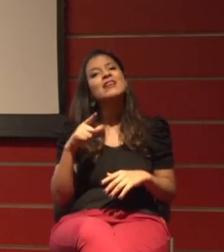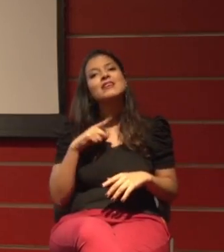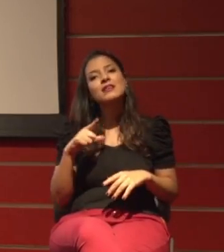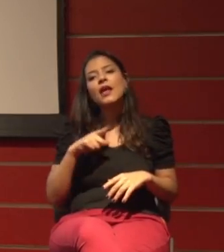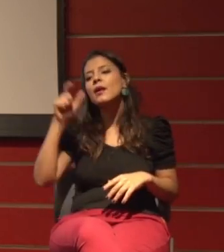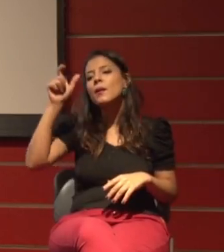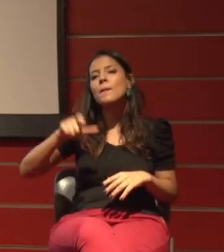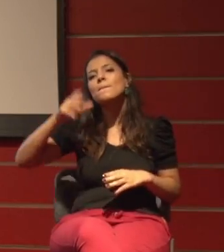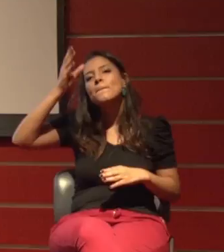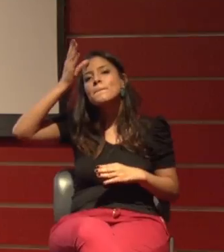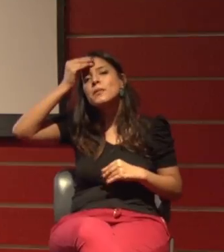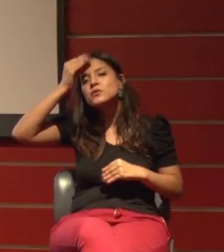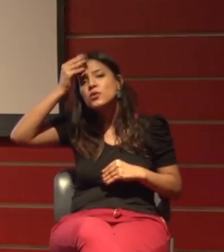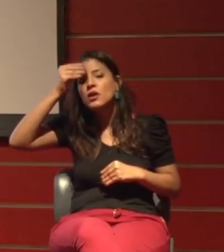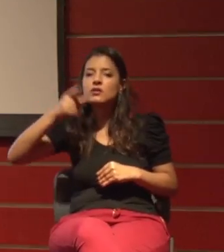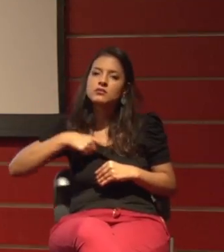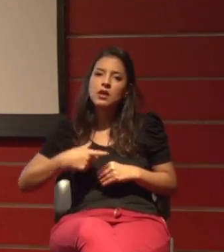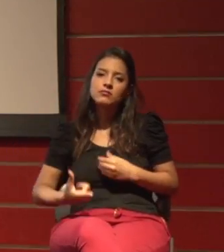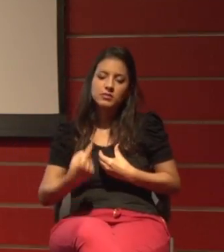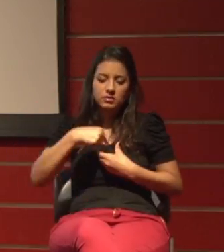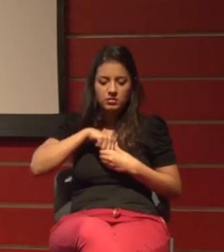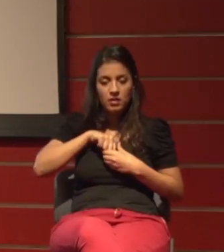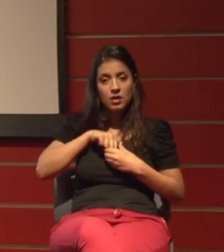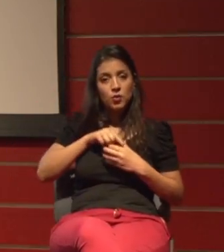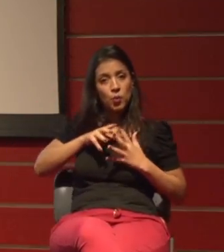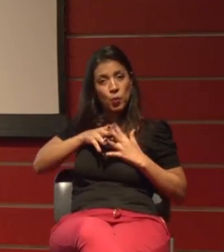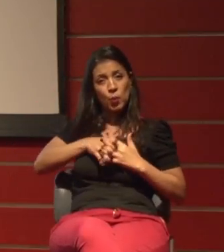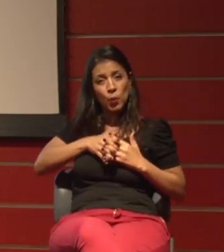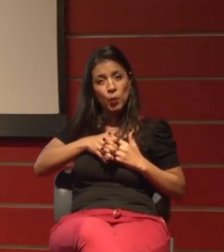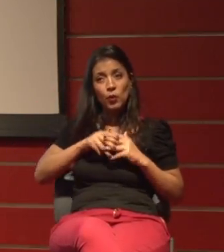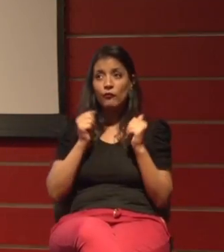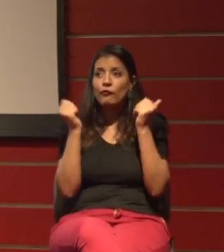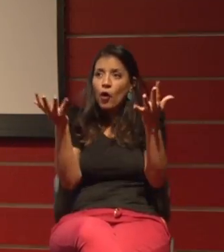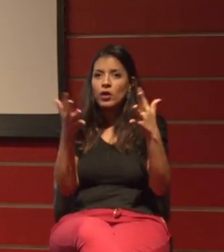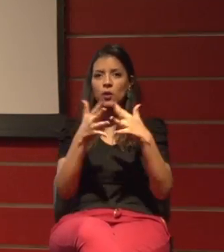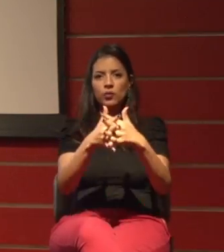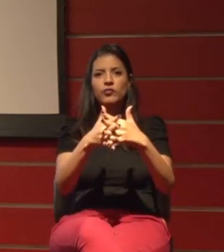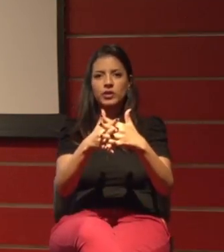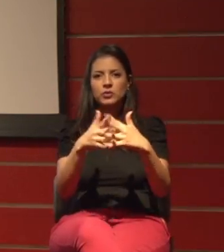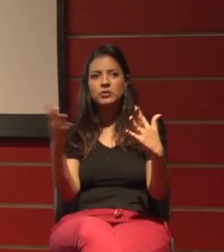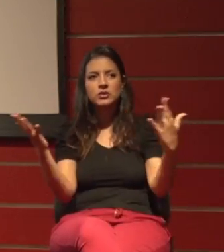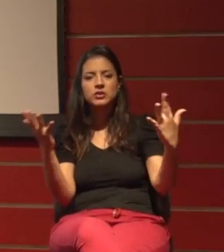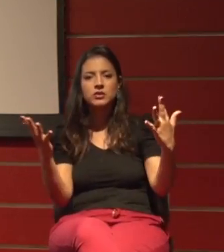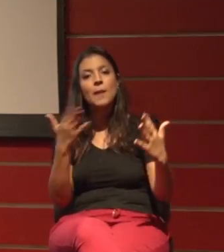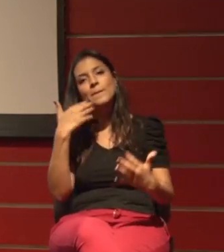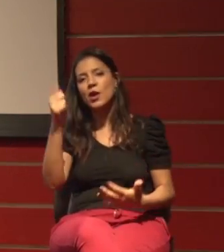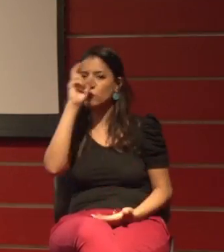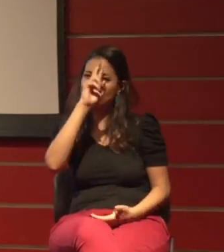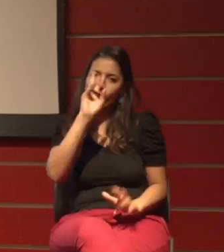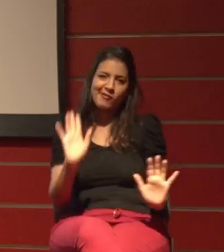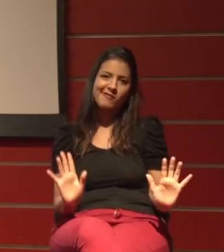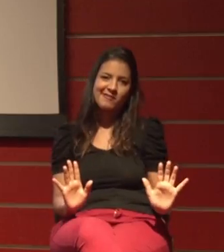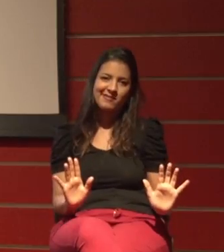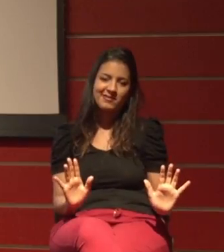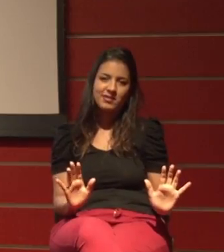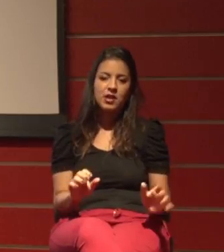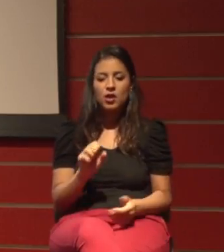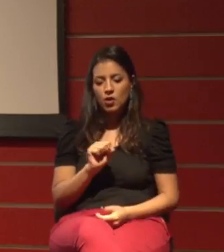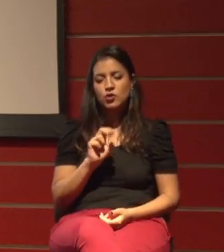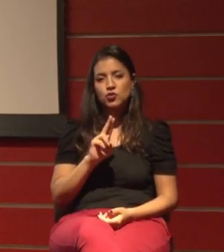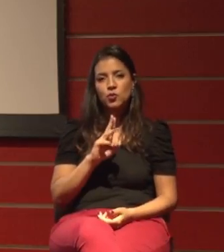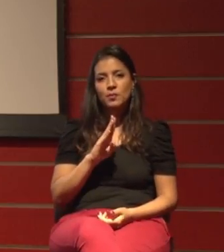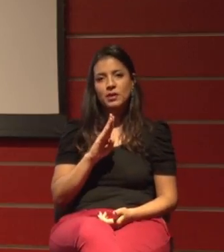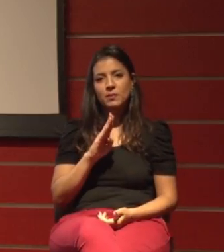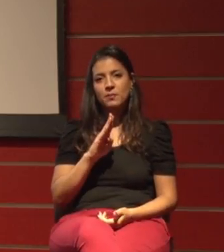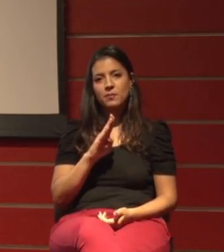personagem que lide ao mesmo tempo com conflito interno e conflito externo melhor pra história se a gente tiver subplots eles geralmente são